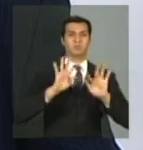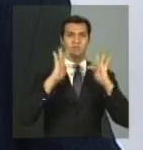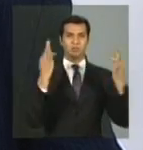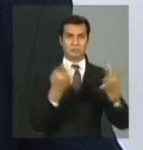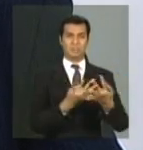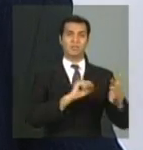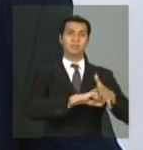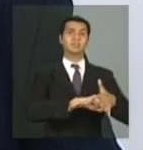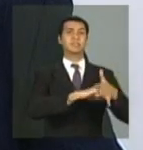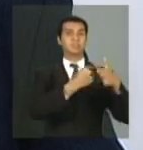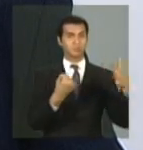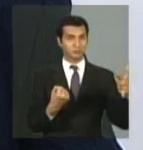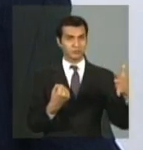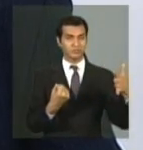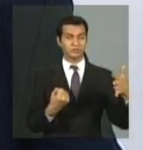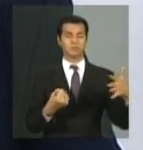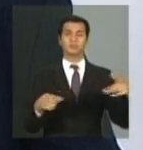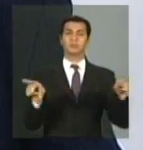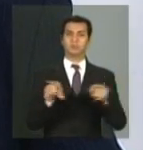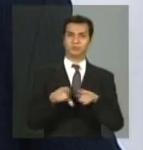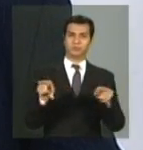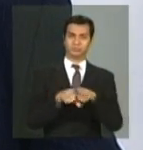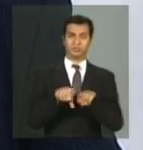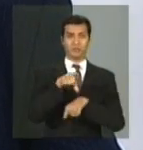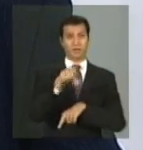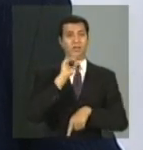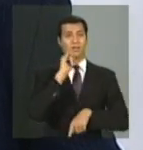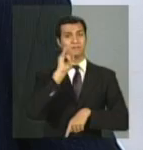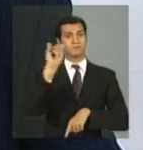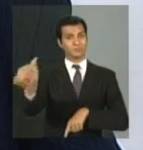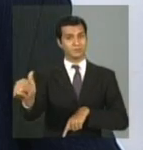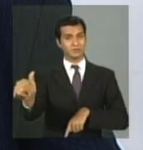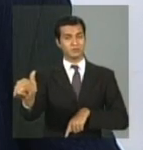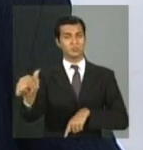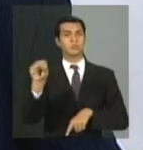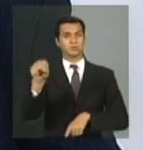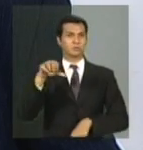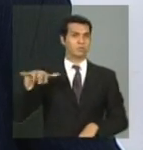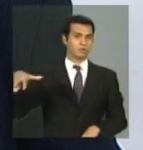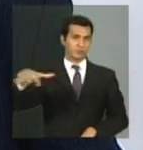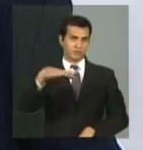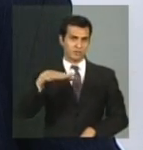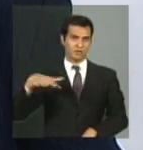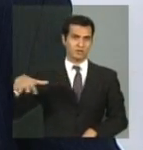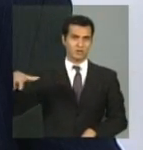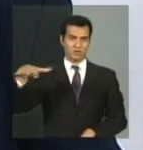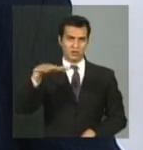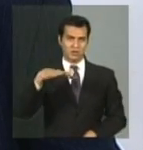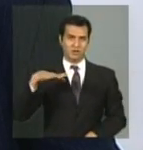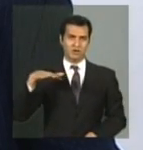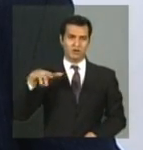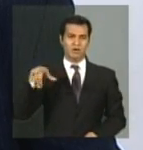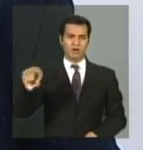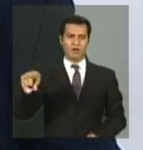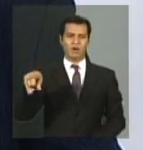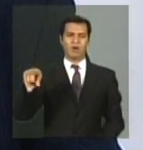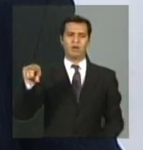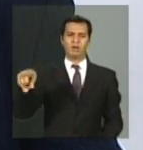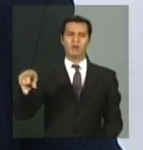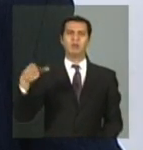tá? E também avise a assistência social, a rede de atendimento desse